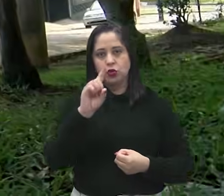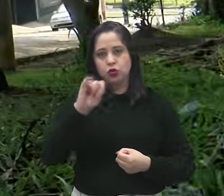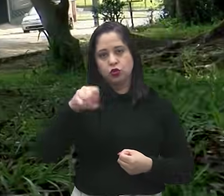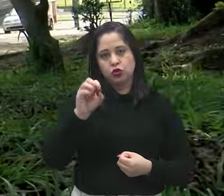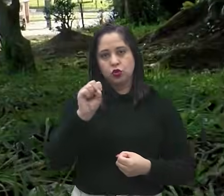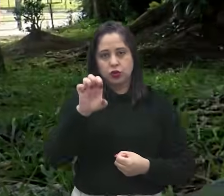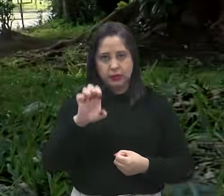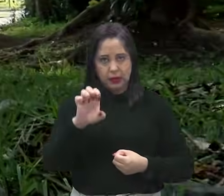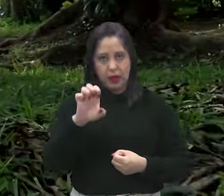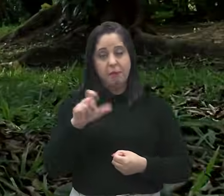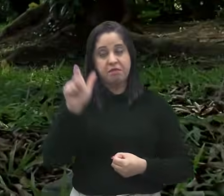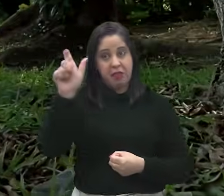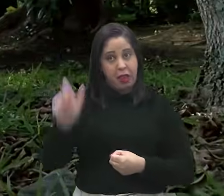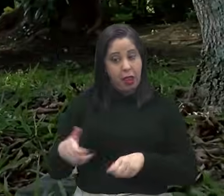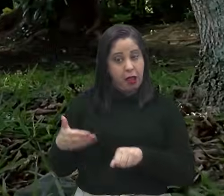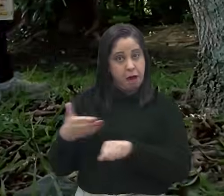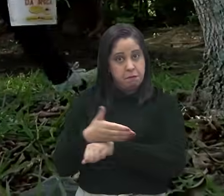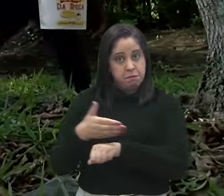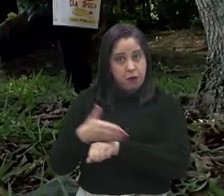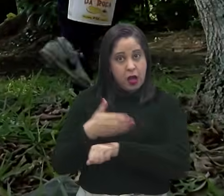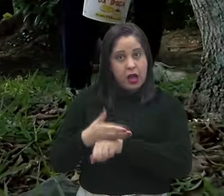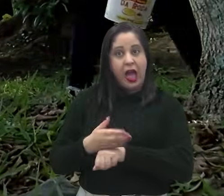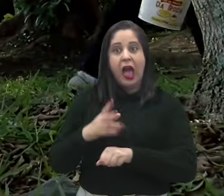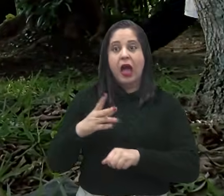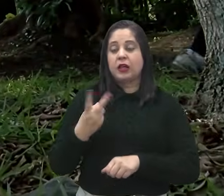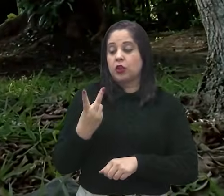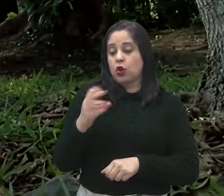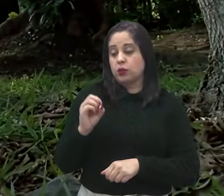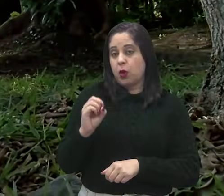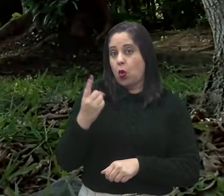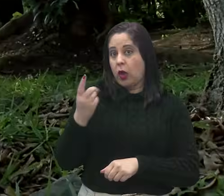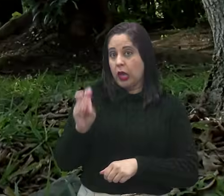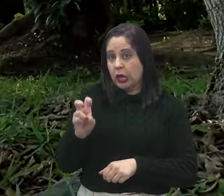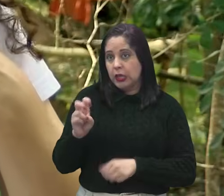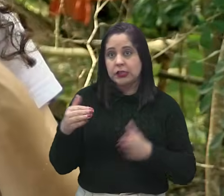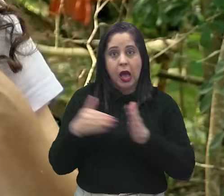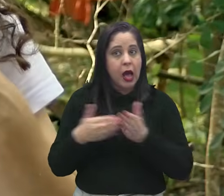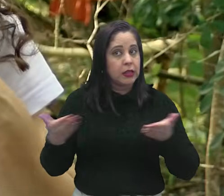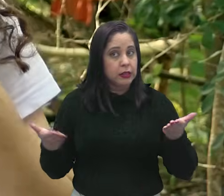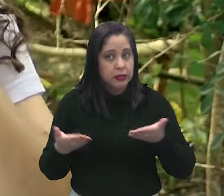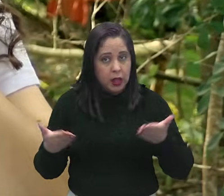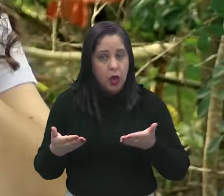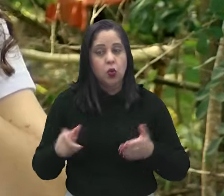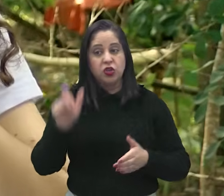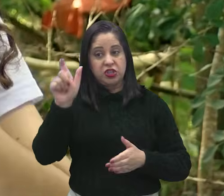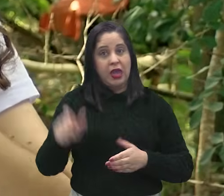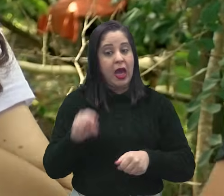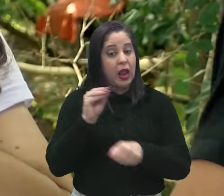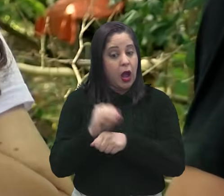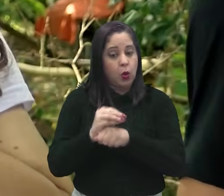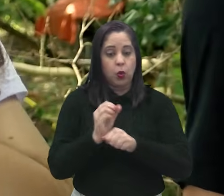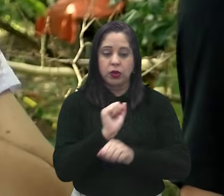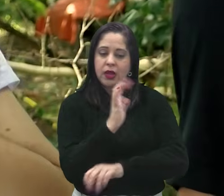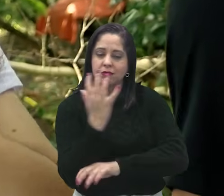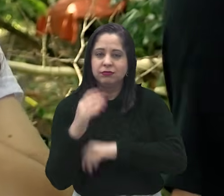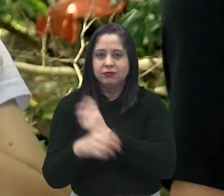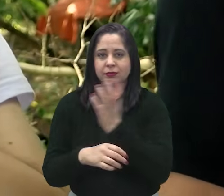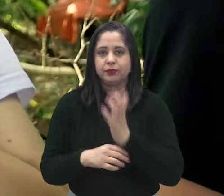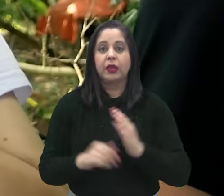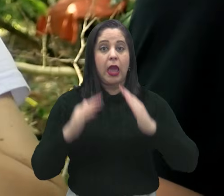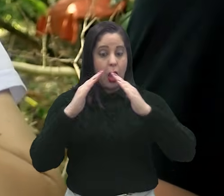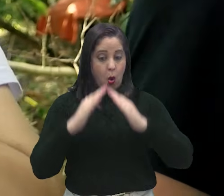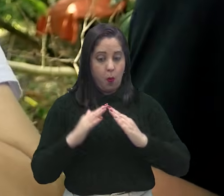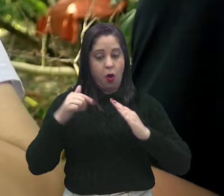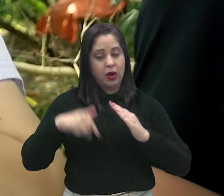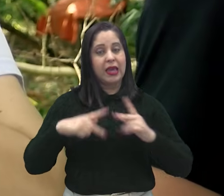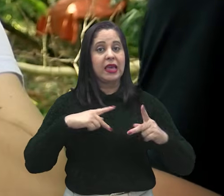iniciaram conosco desde o começo e continua à frente ali na Florestinha. Eu moro aqui em São José dos Campos, eu sou